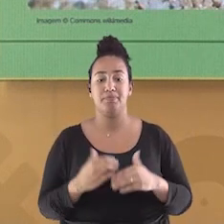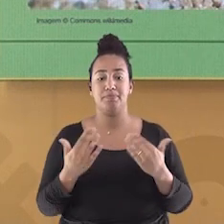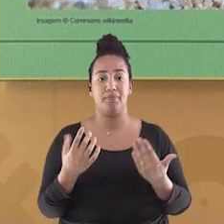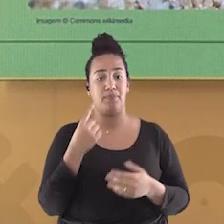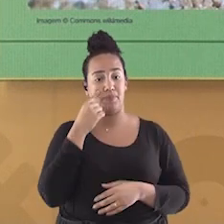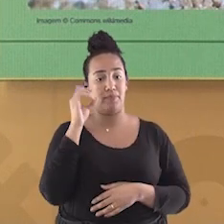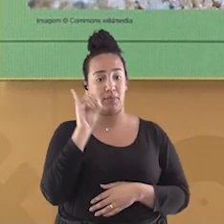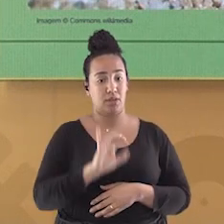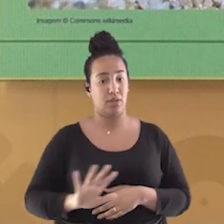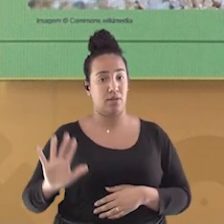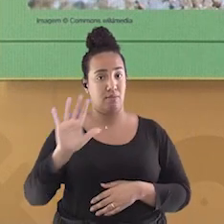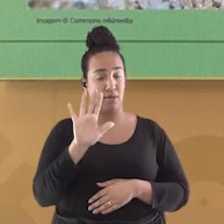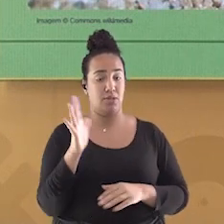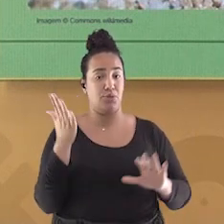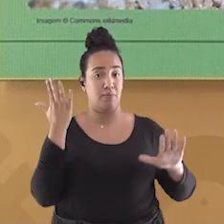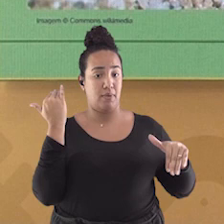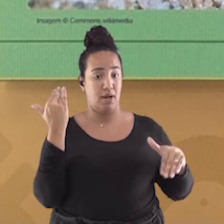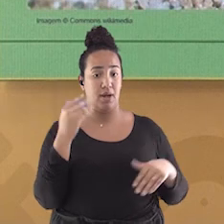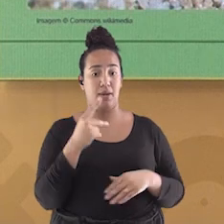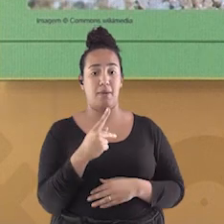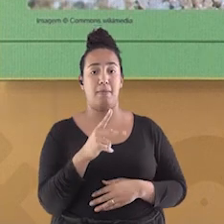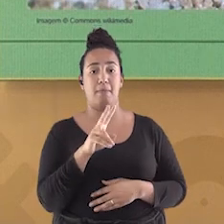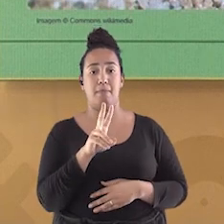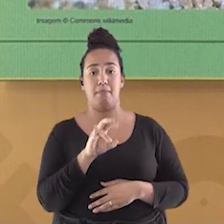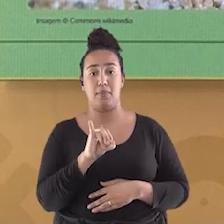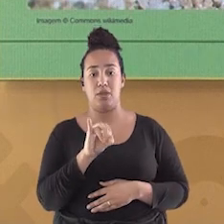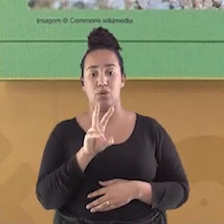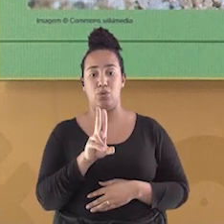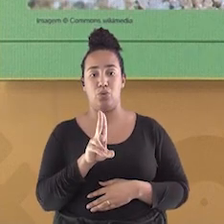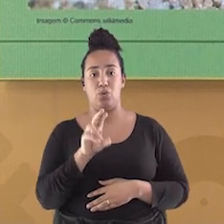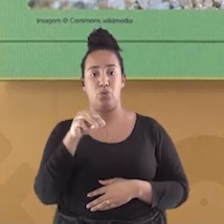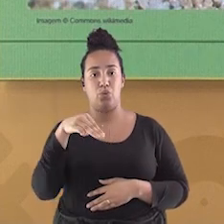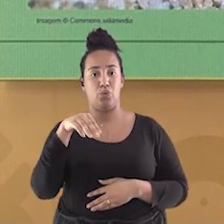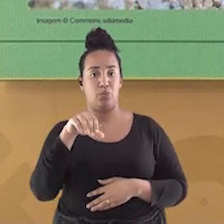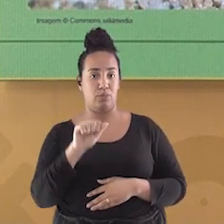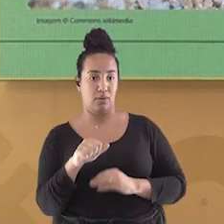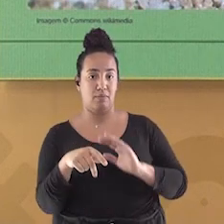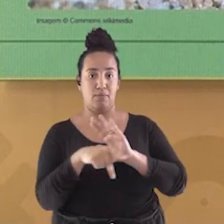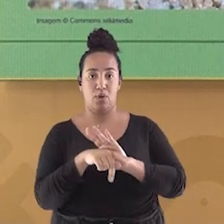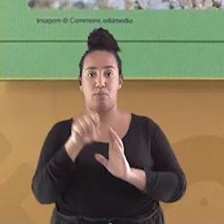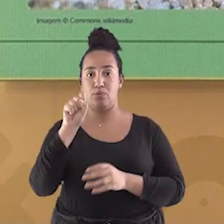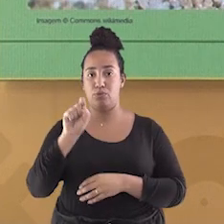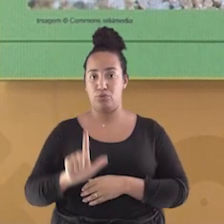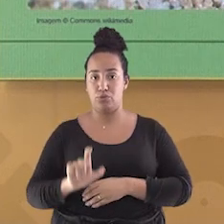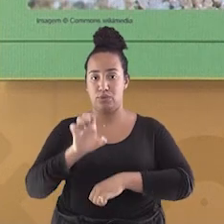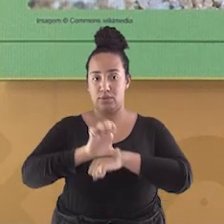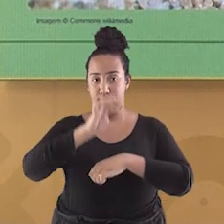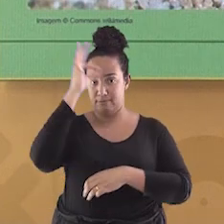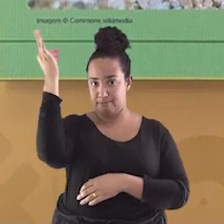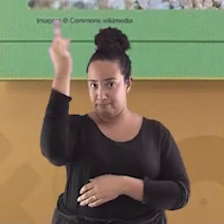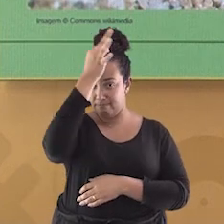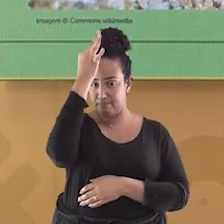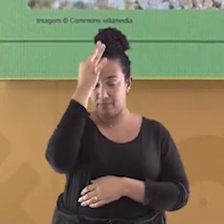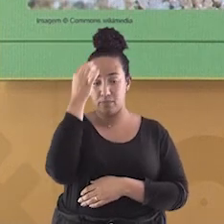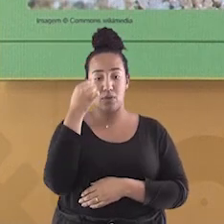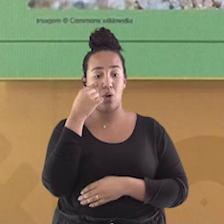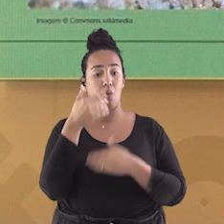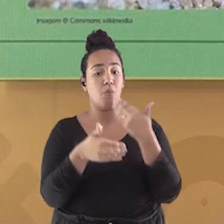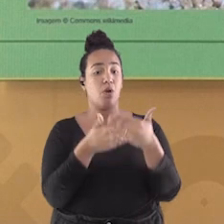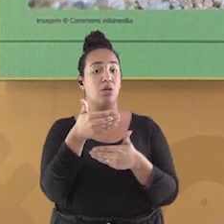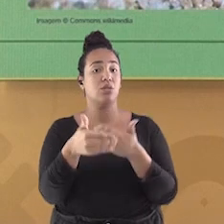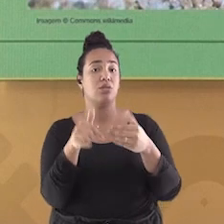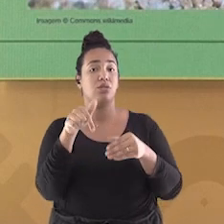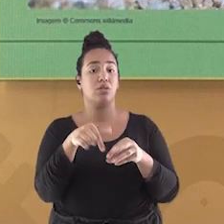Observem a imagem da praia de Piúma, localizada no sul do Espírito Santo. Vejam o processo de